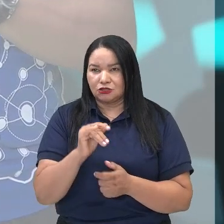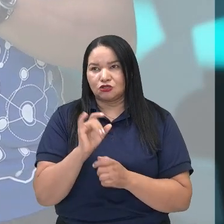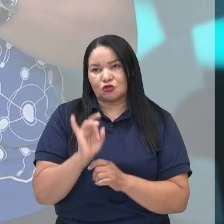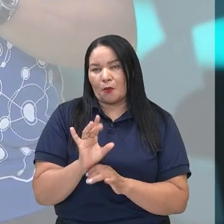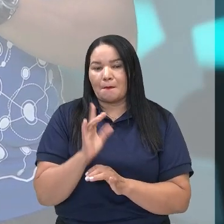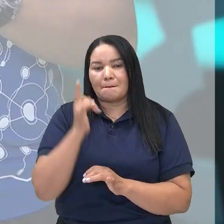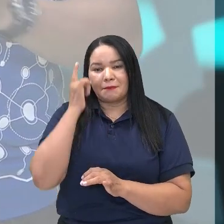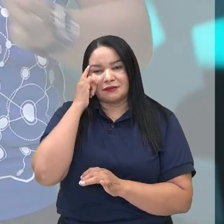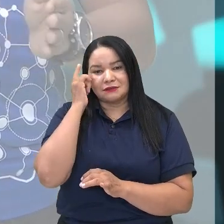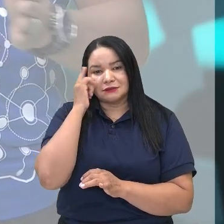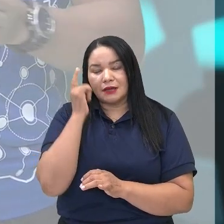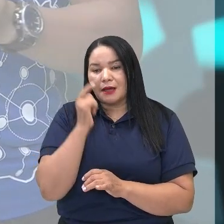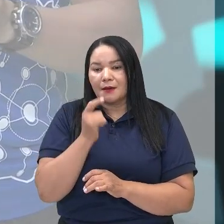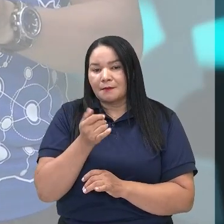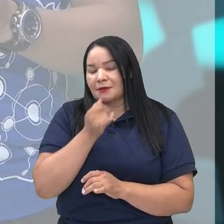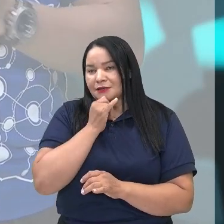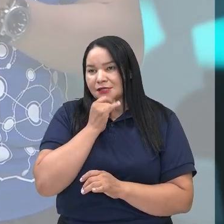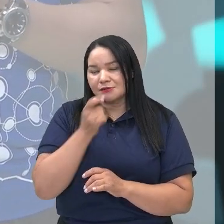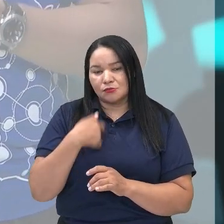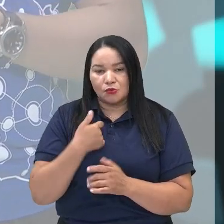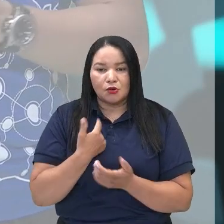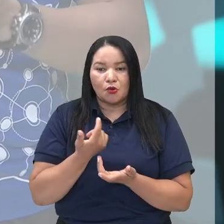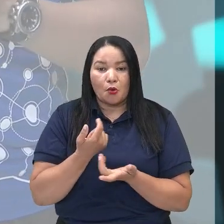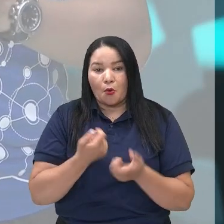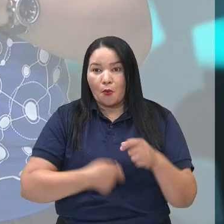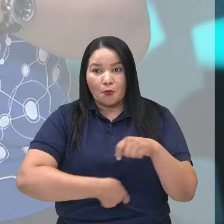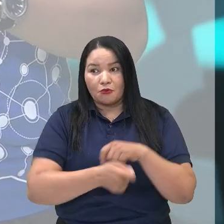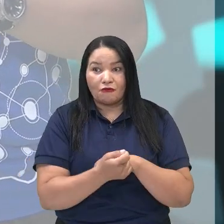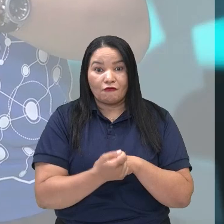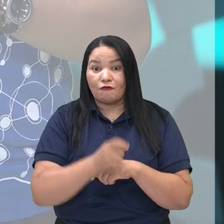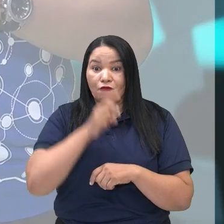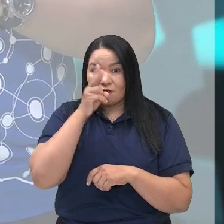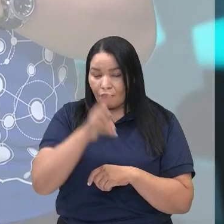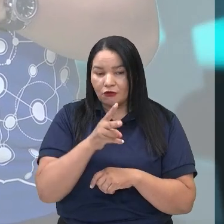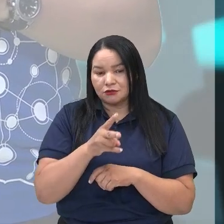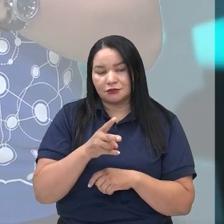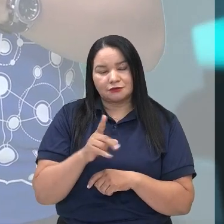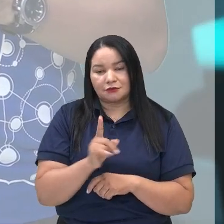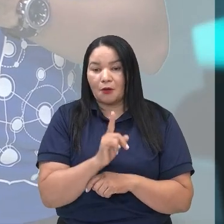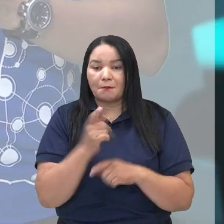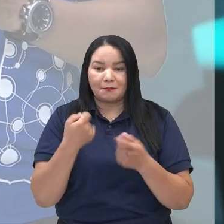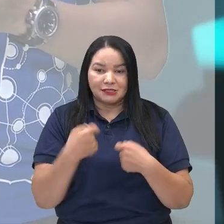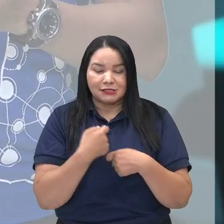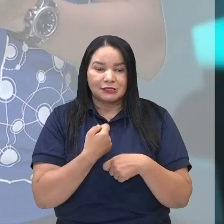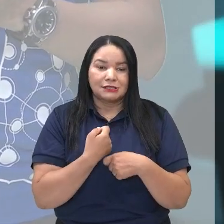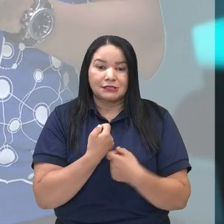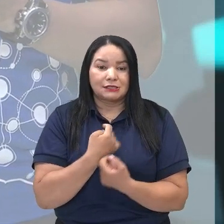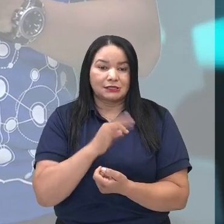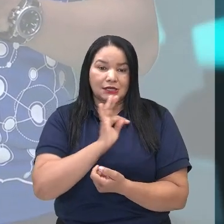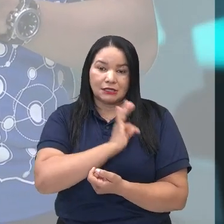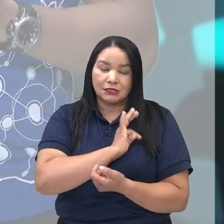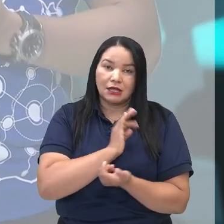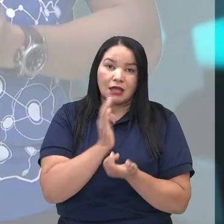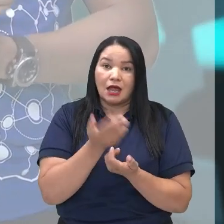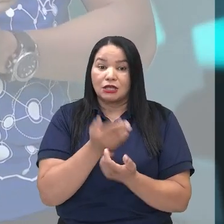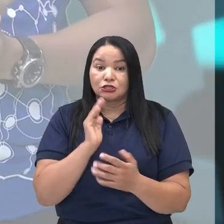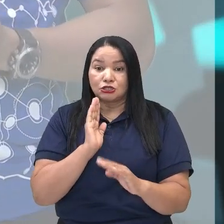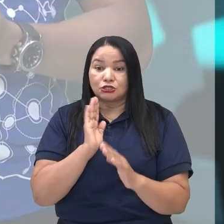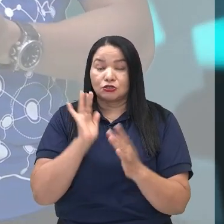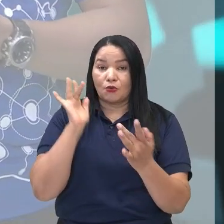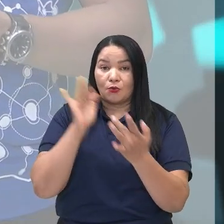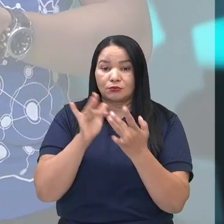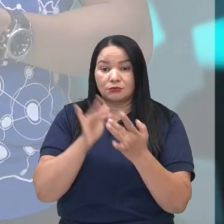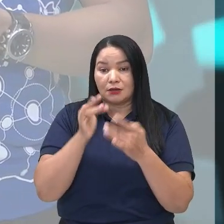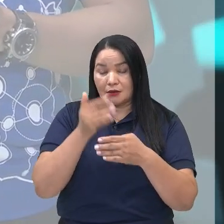pensar eu tenho que bater com força. Não, tenho que fazer a bola chegar na parede frontal e que esse saque